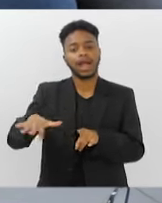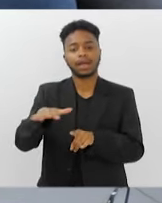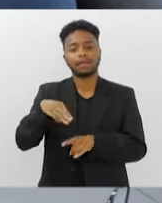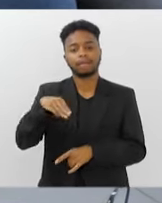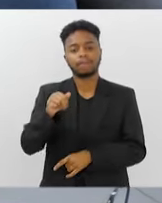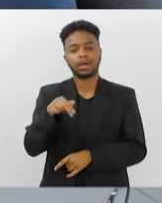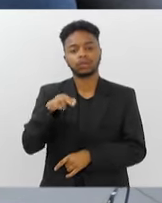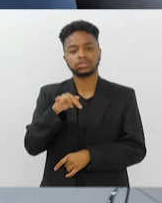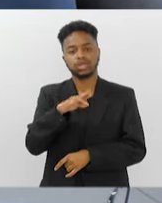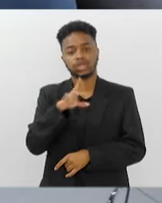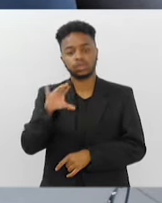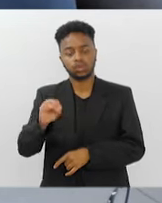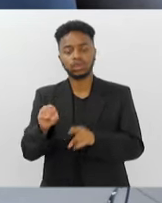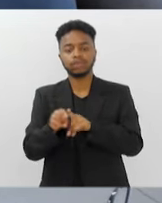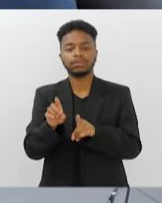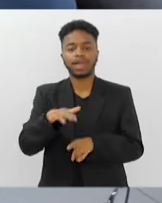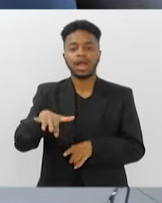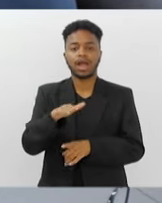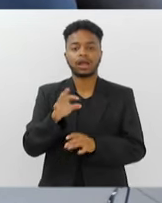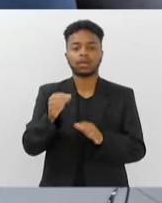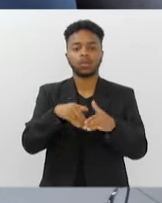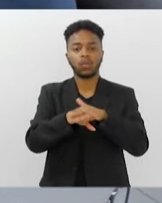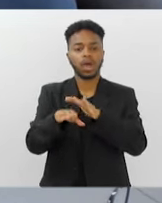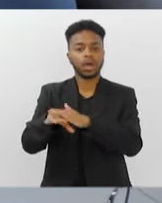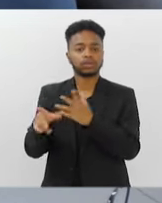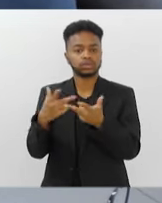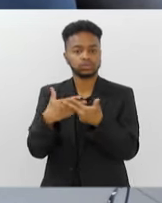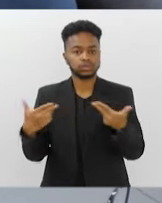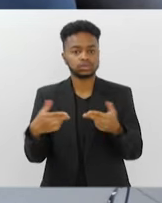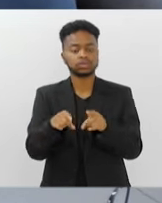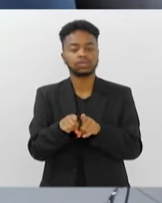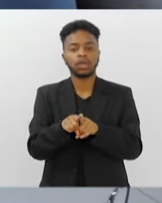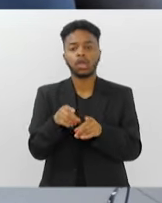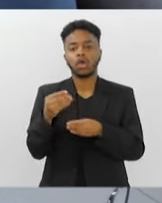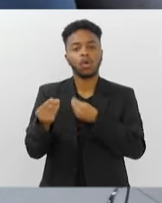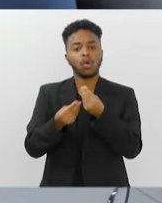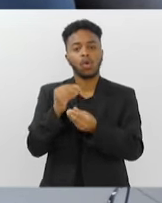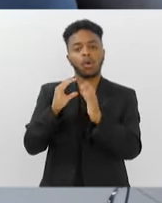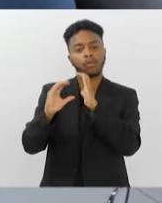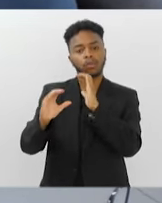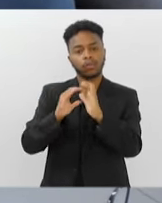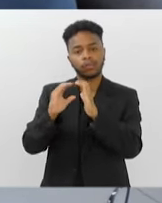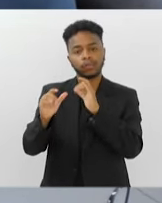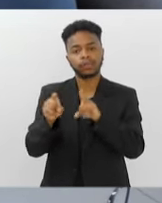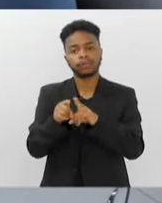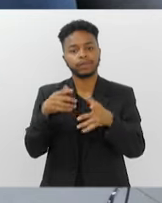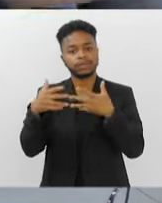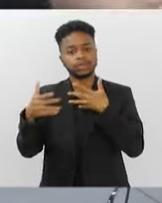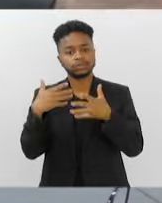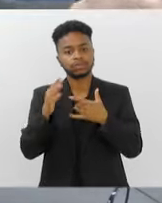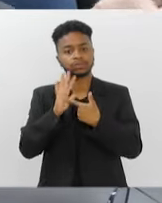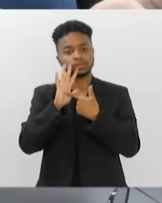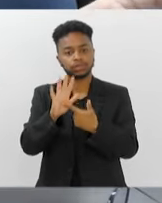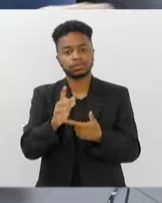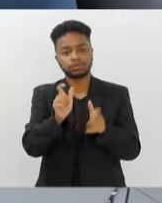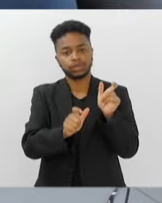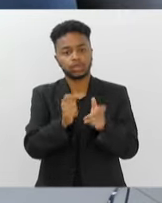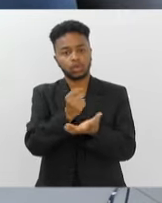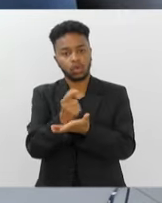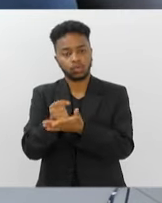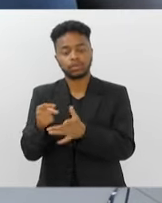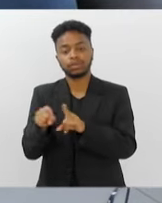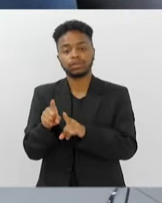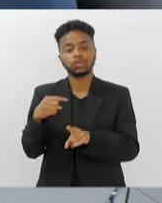armazenamento eh a forma de comunicação e transparência ao consumidor a gente ficou sabendo pela imprensa